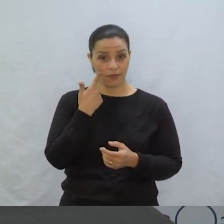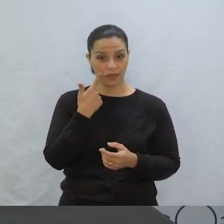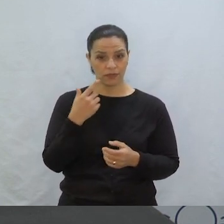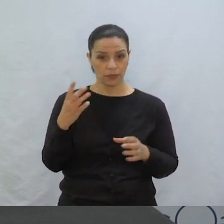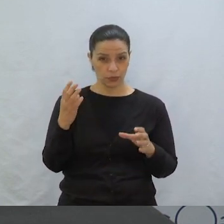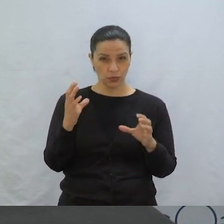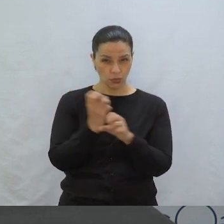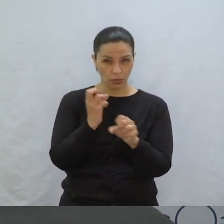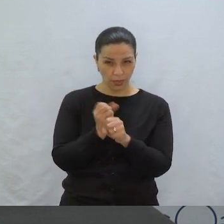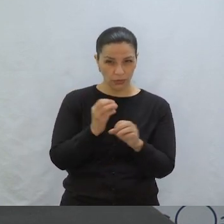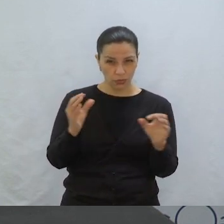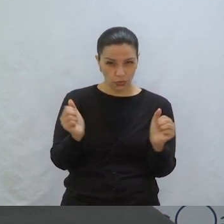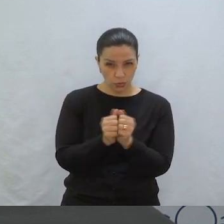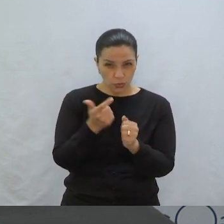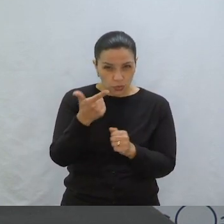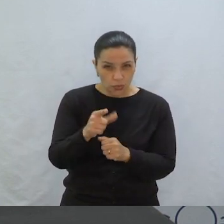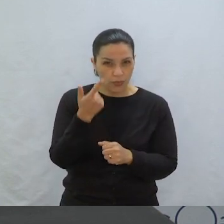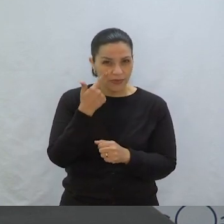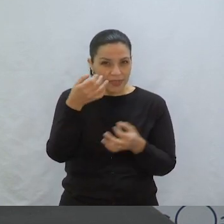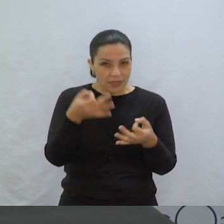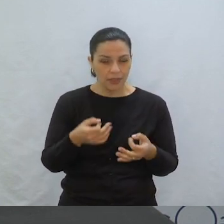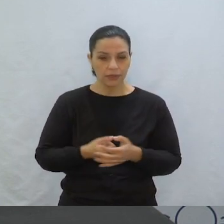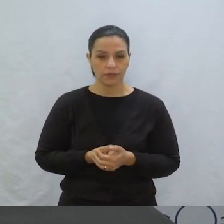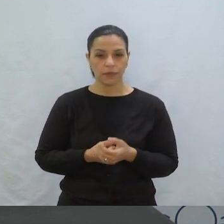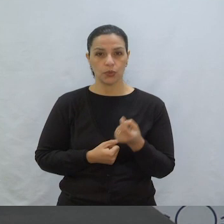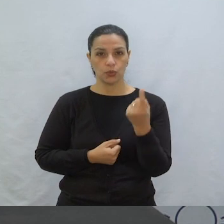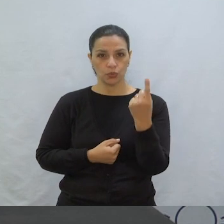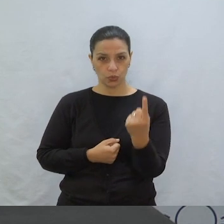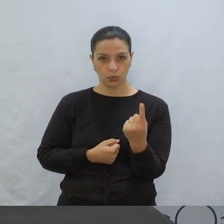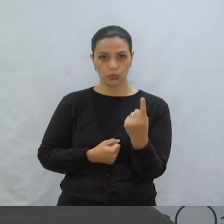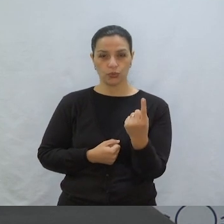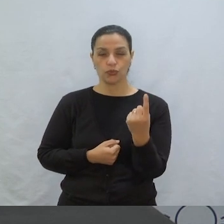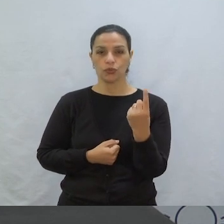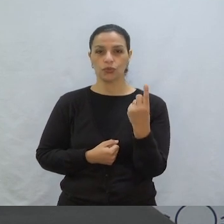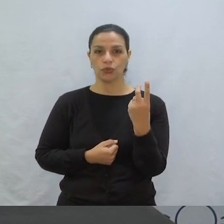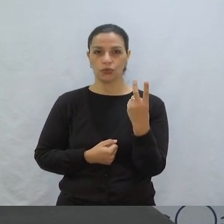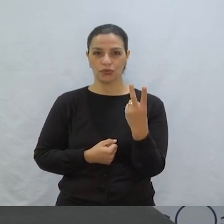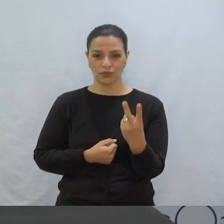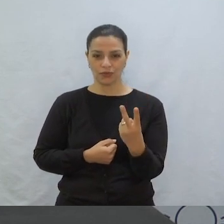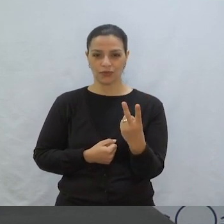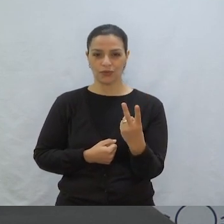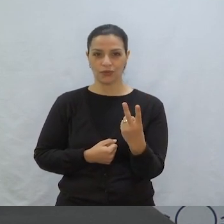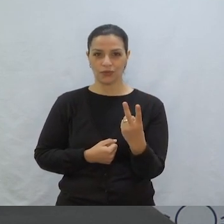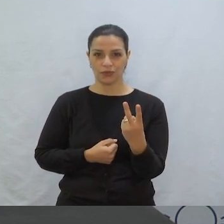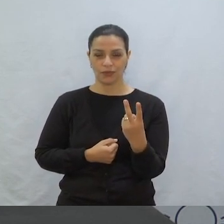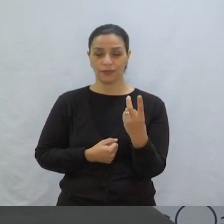tampinhas. Vamos conferir e contar todos juntos agora, ver se está certo? 1,